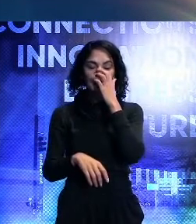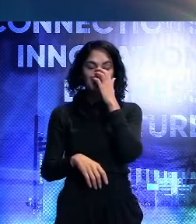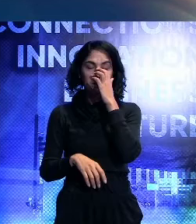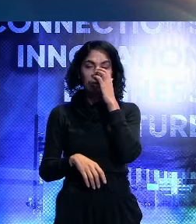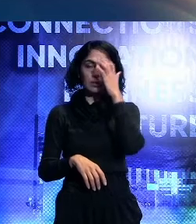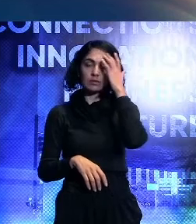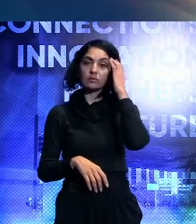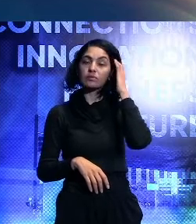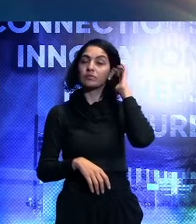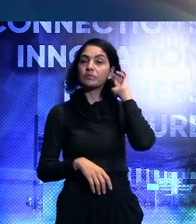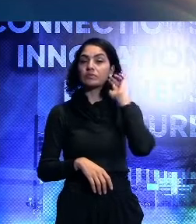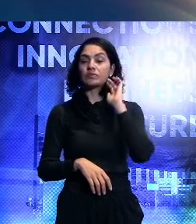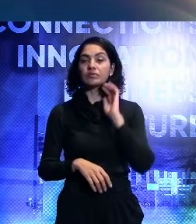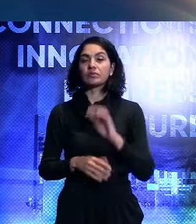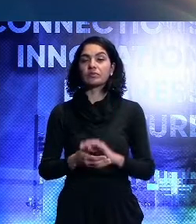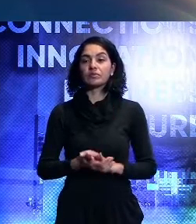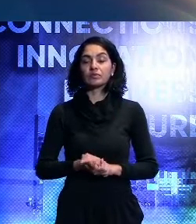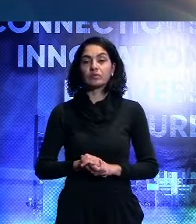Chaos Engineering.